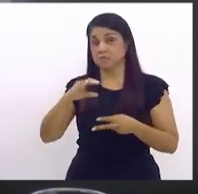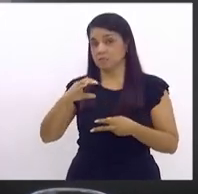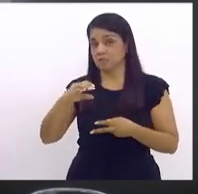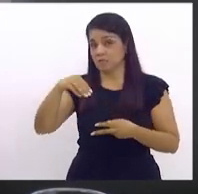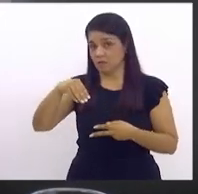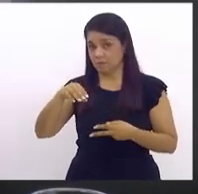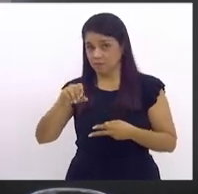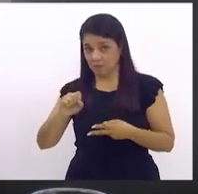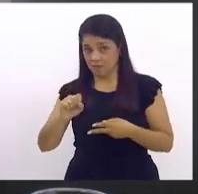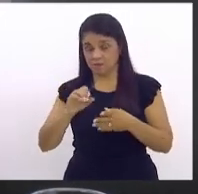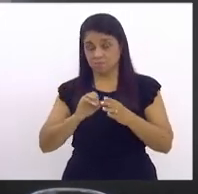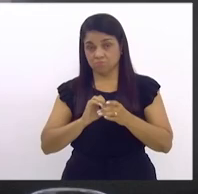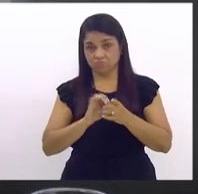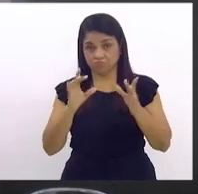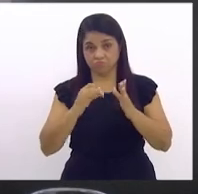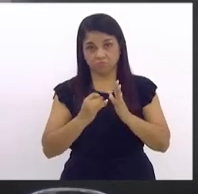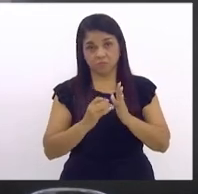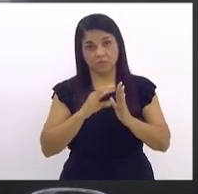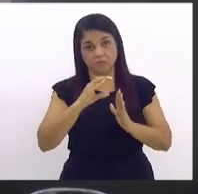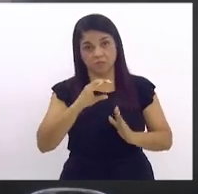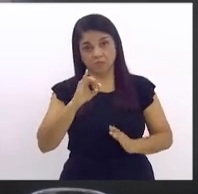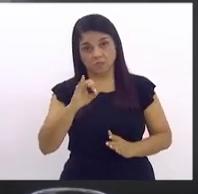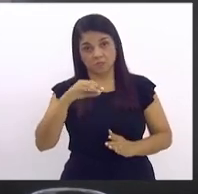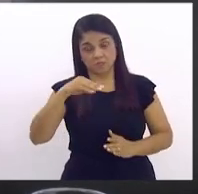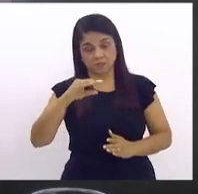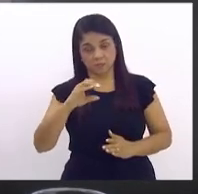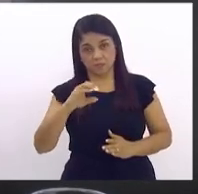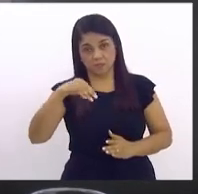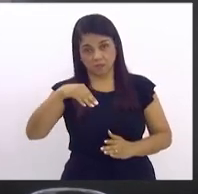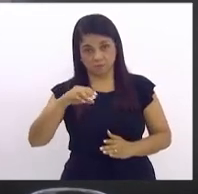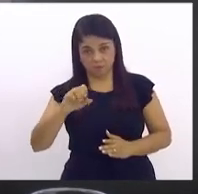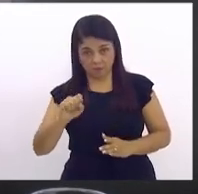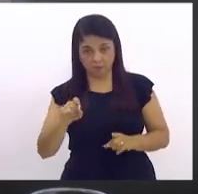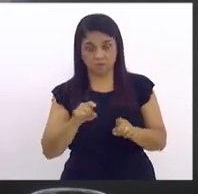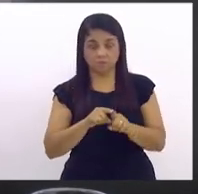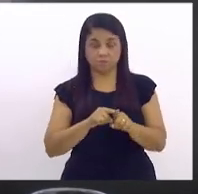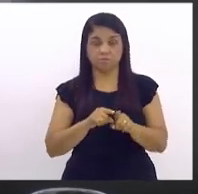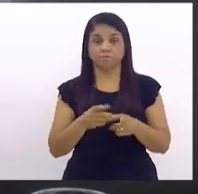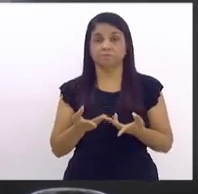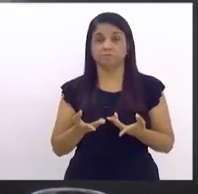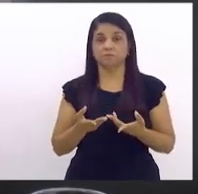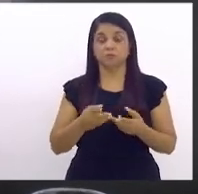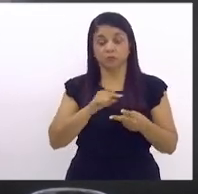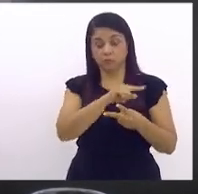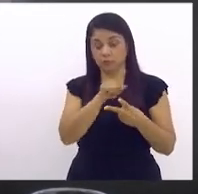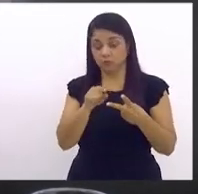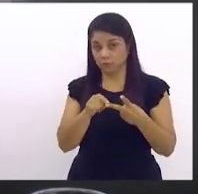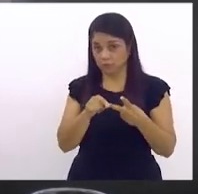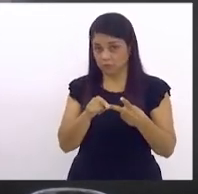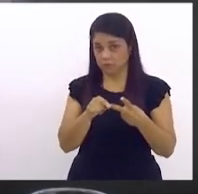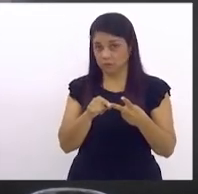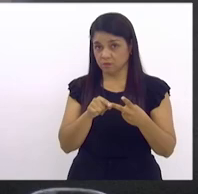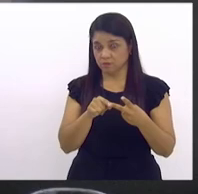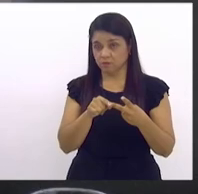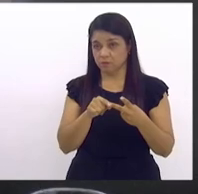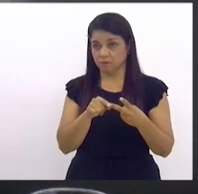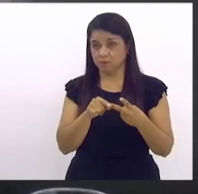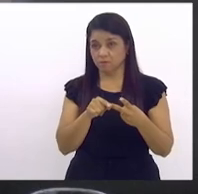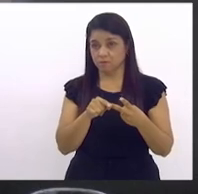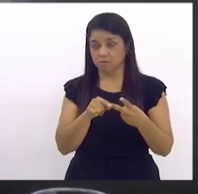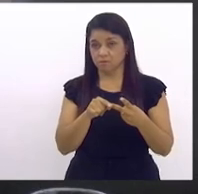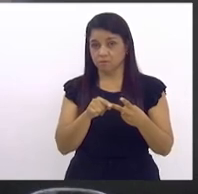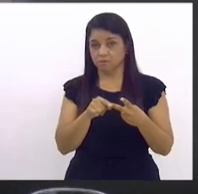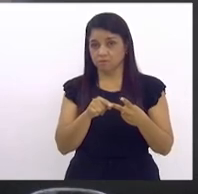operação externa e operação interestadual, de um. De dois, eu